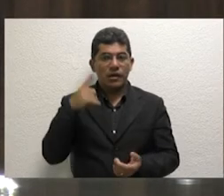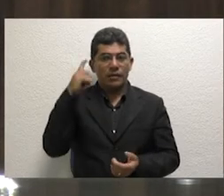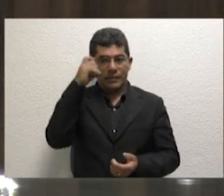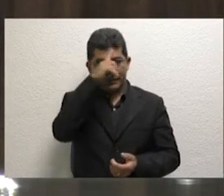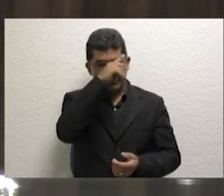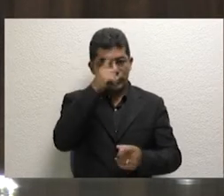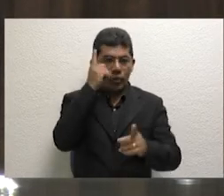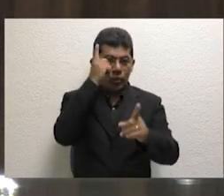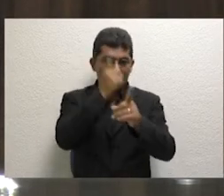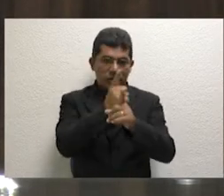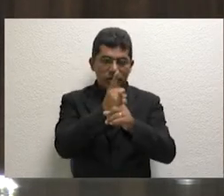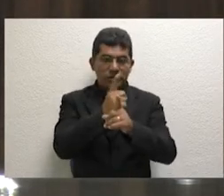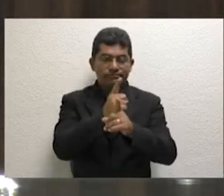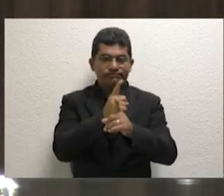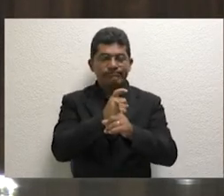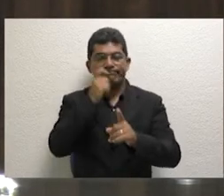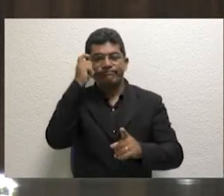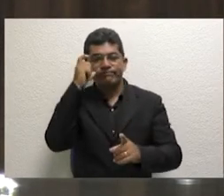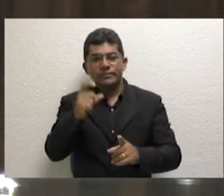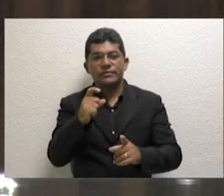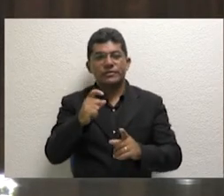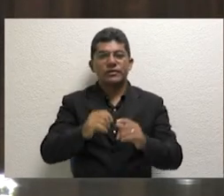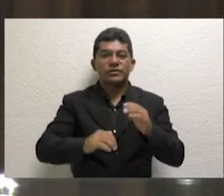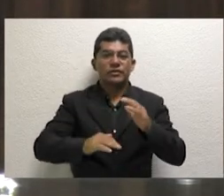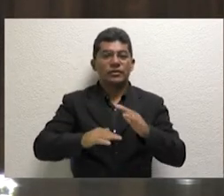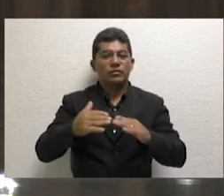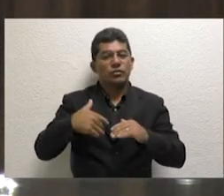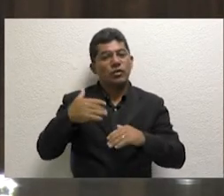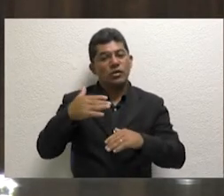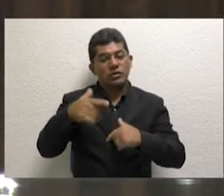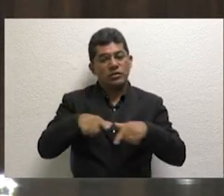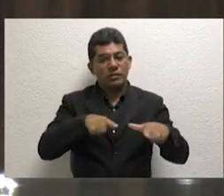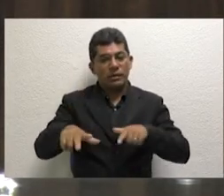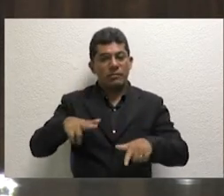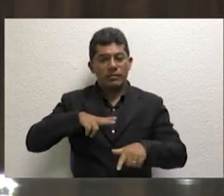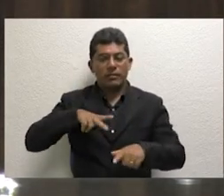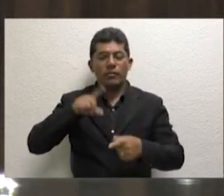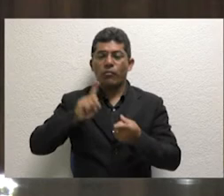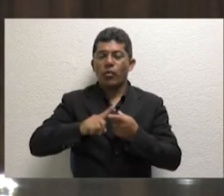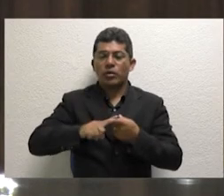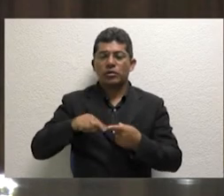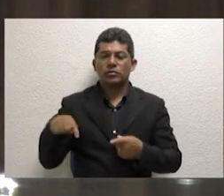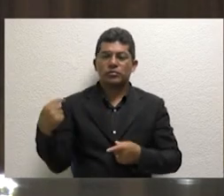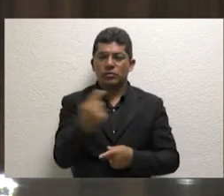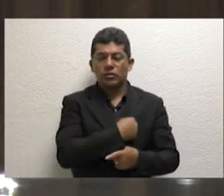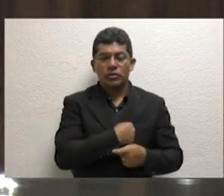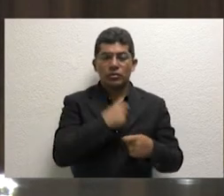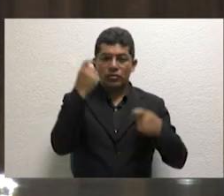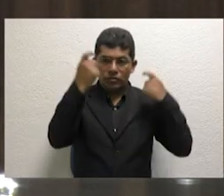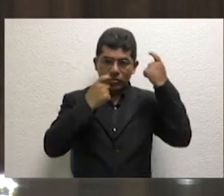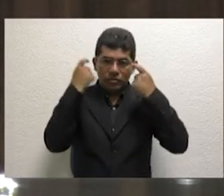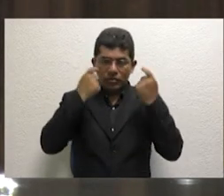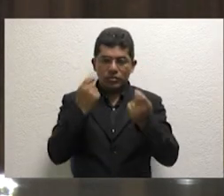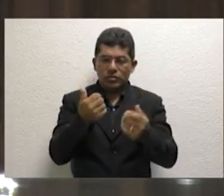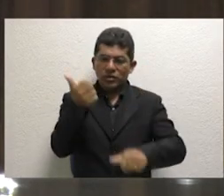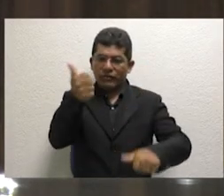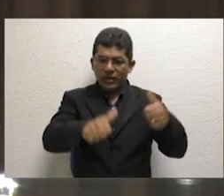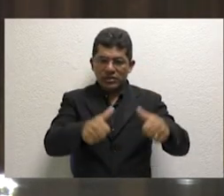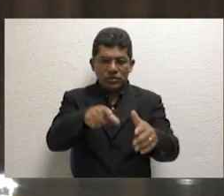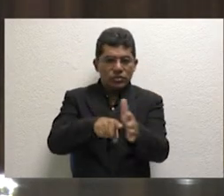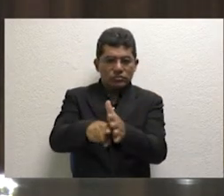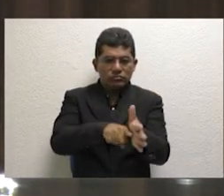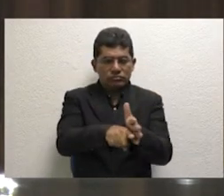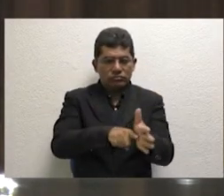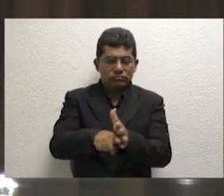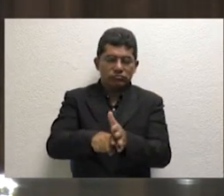nós encontrarmos esse interesse da iniciativa privada porque isso é uma preocupação assim como esse estudo deveria ter sido